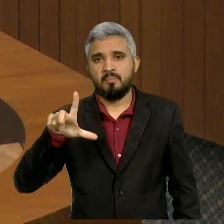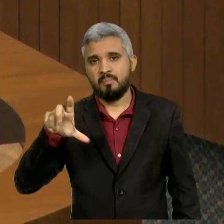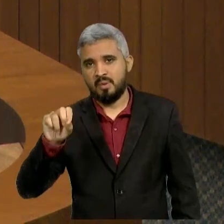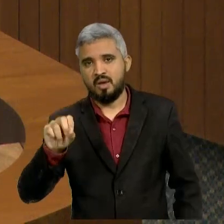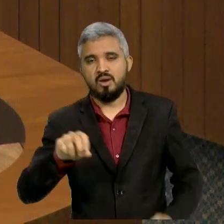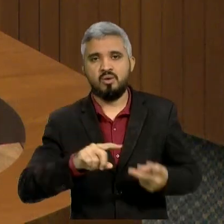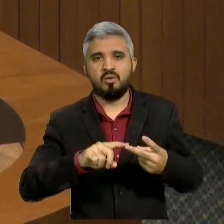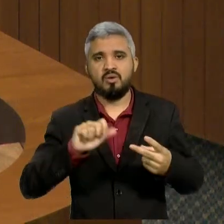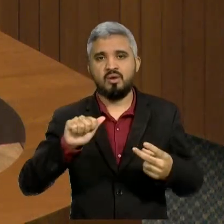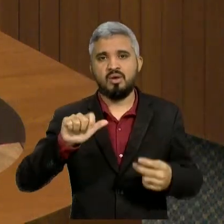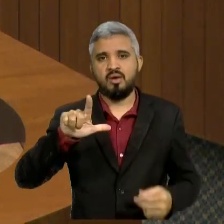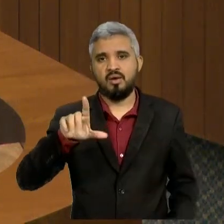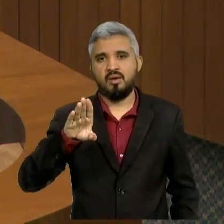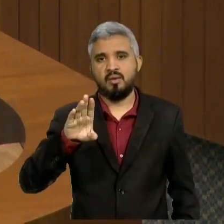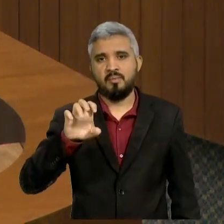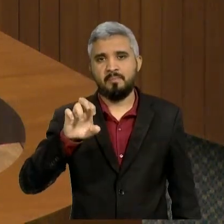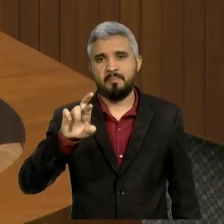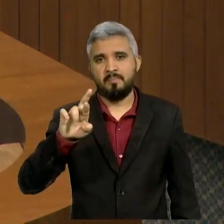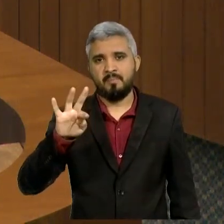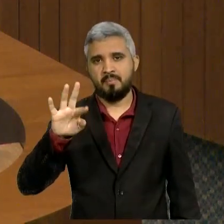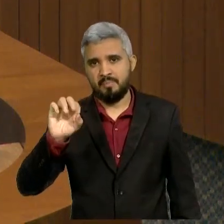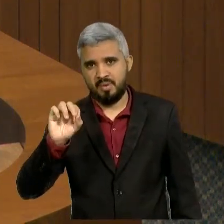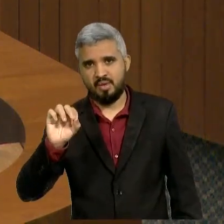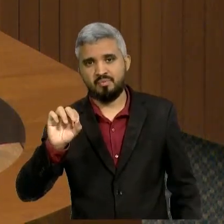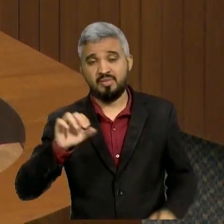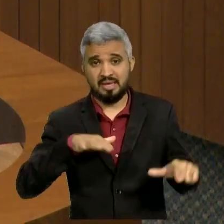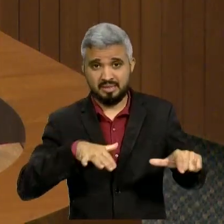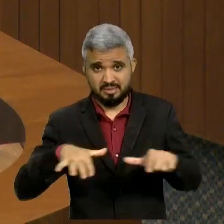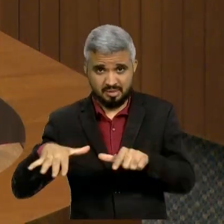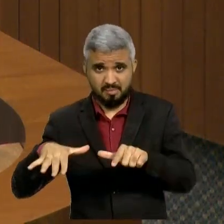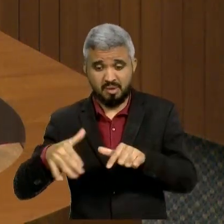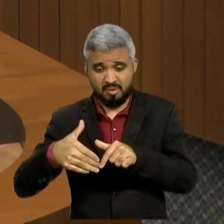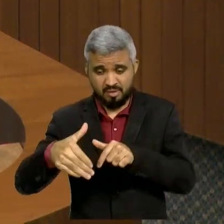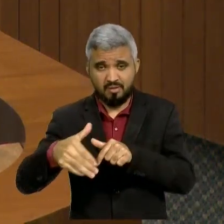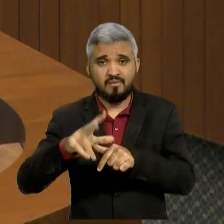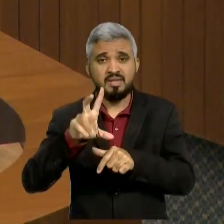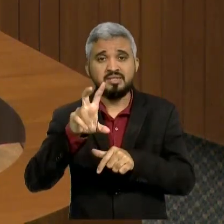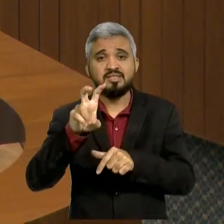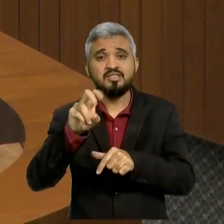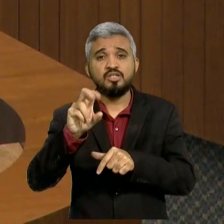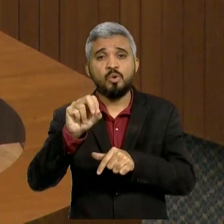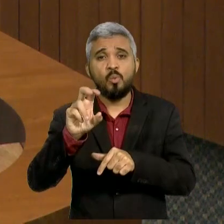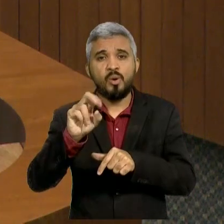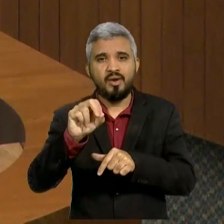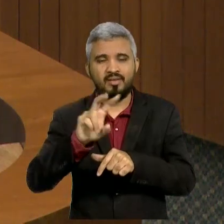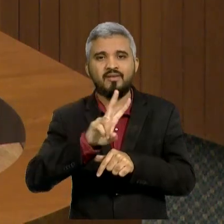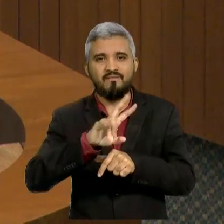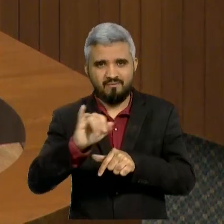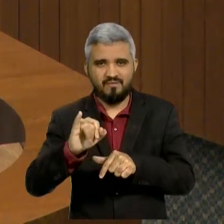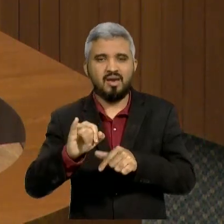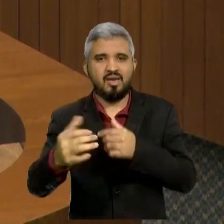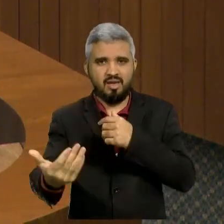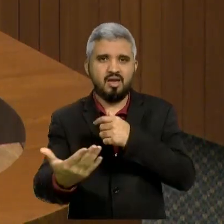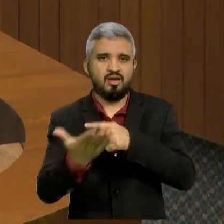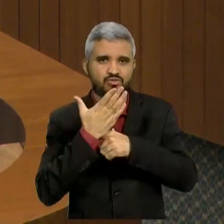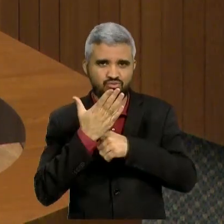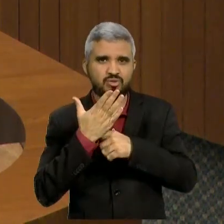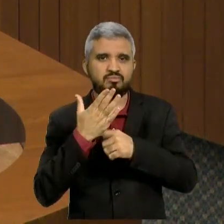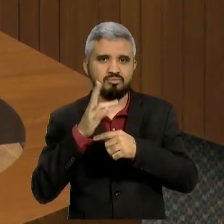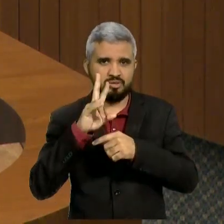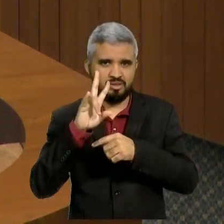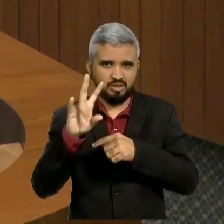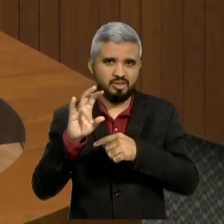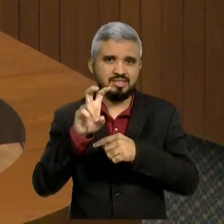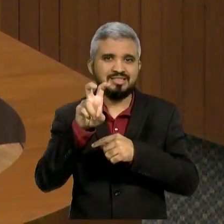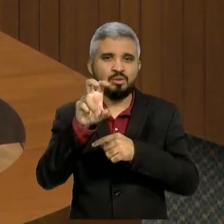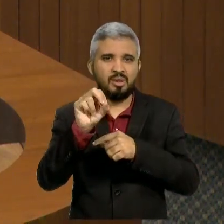tem sido Parceiro tem atendimento essa semana mesmo vai atender mais de 50 pacientes no nosso gabinete do Bacuri minha gratidão também a